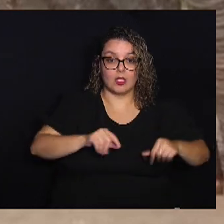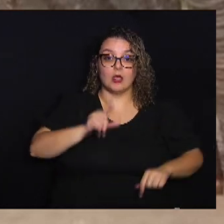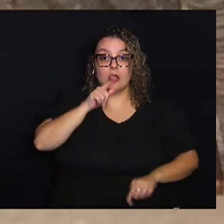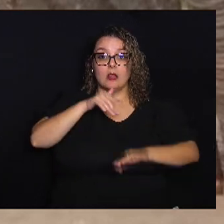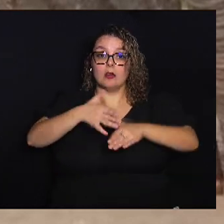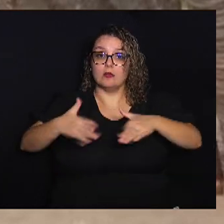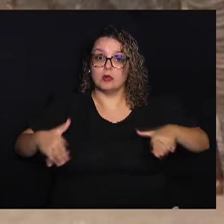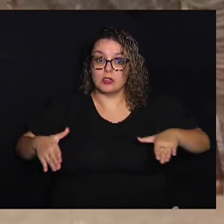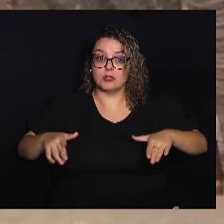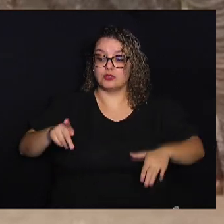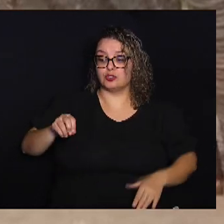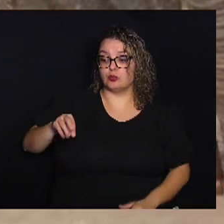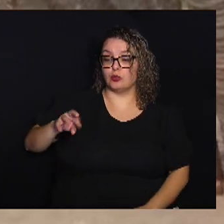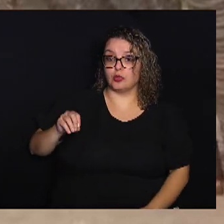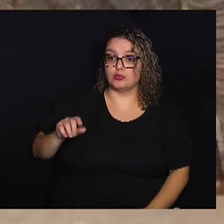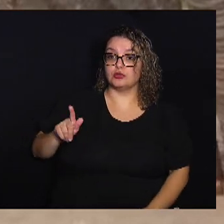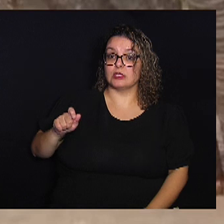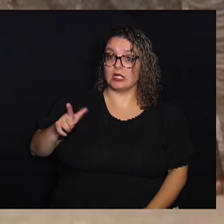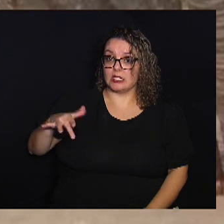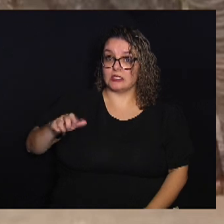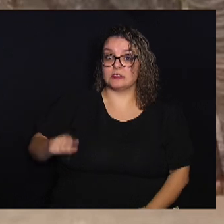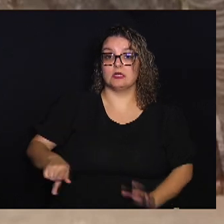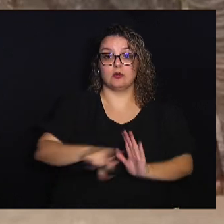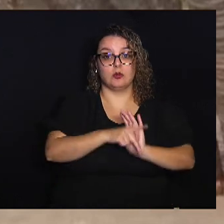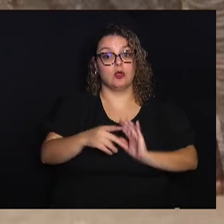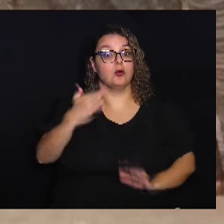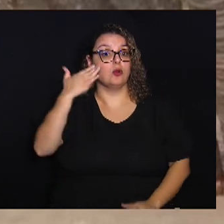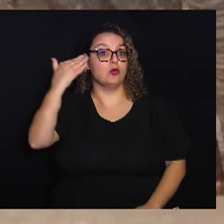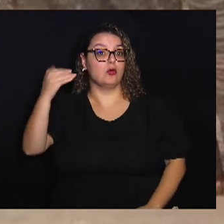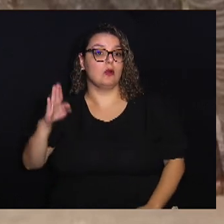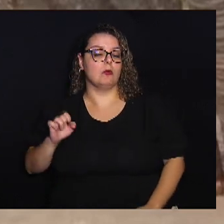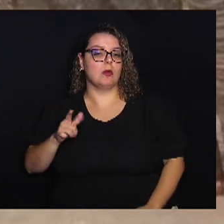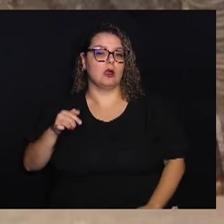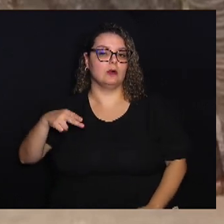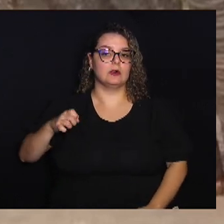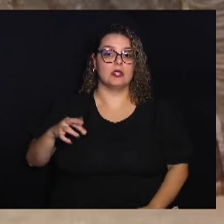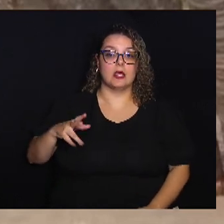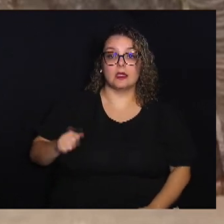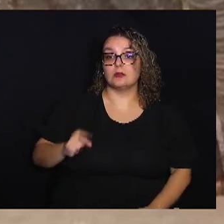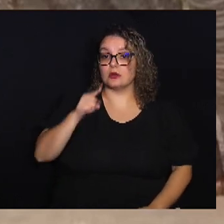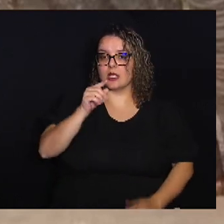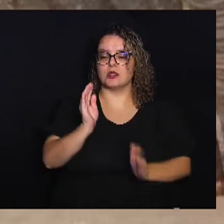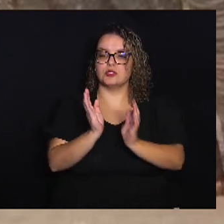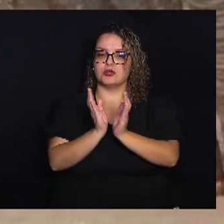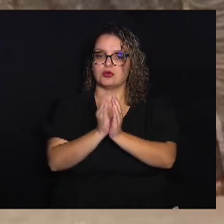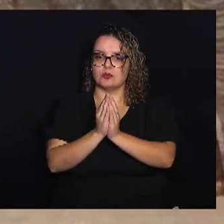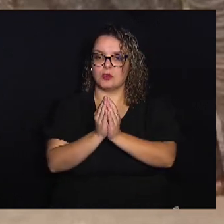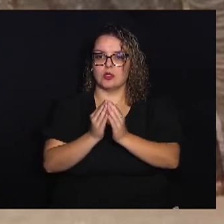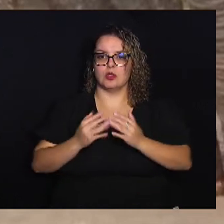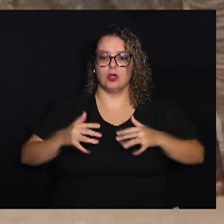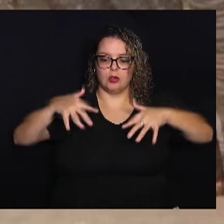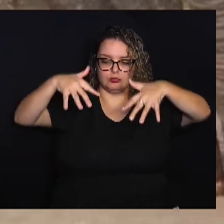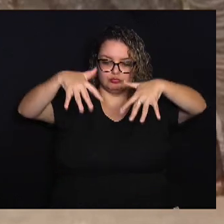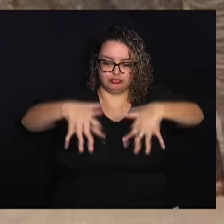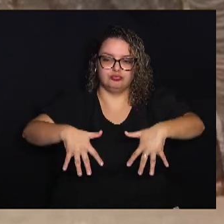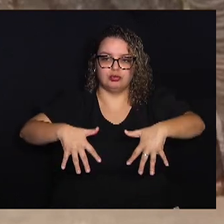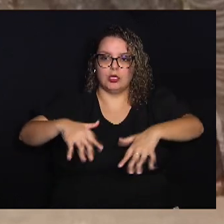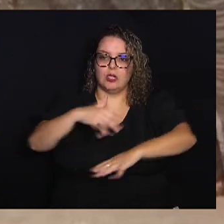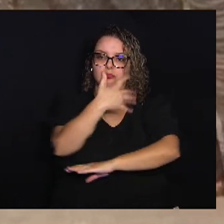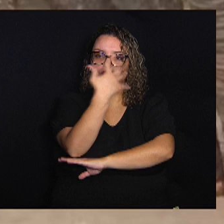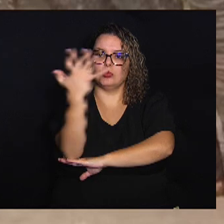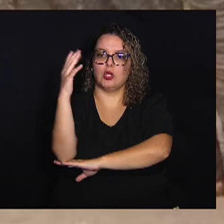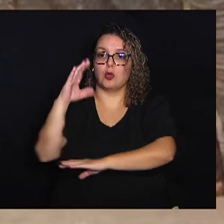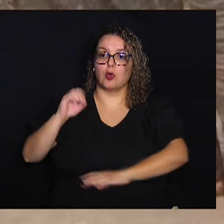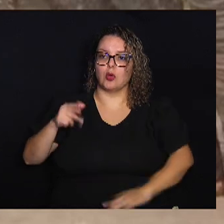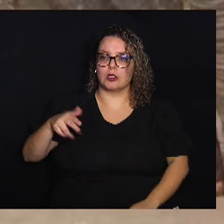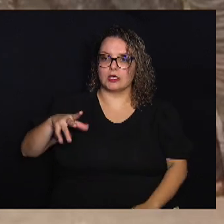região de Porto de Galinhas, faz parte do famoso balneário de Pernambuco. O muro de troncos de coqueiros foi construído